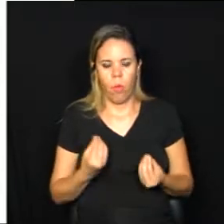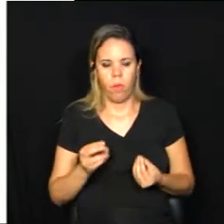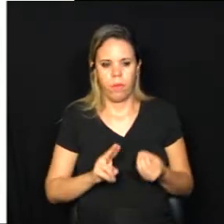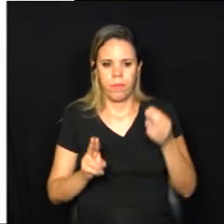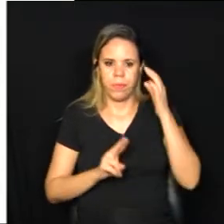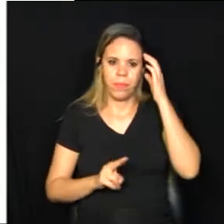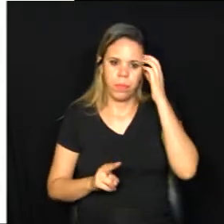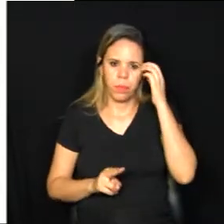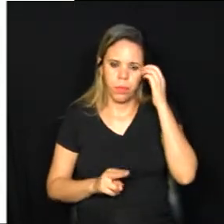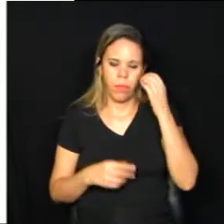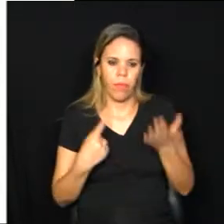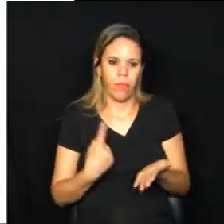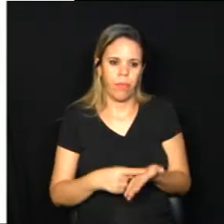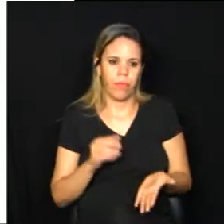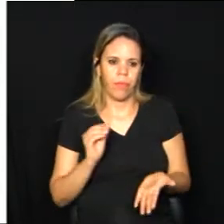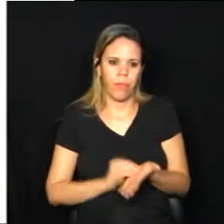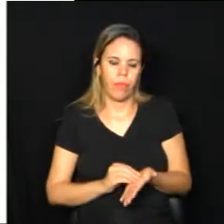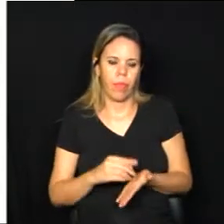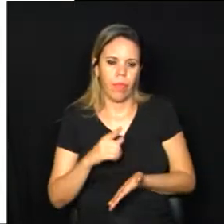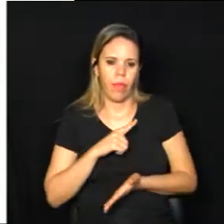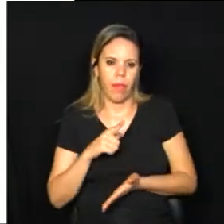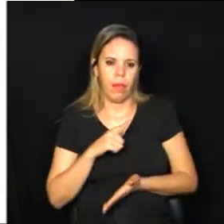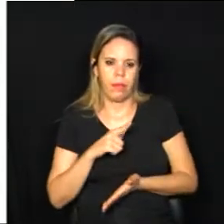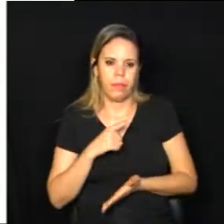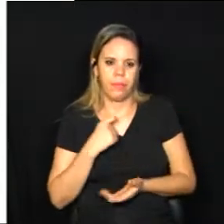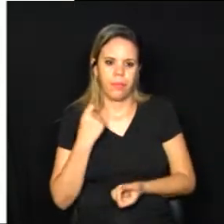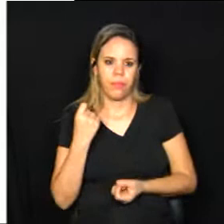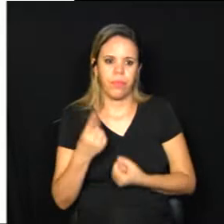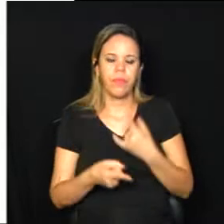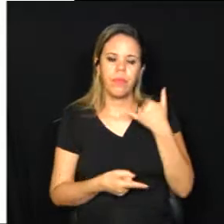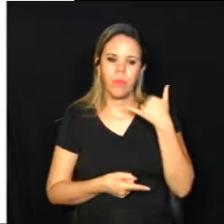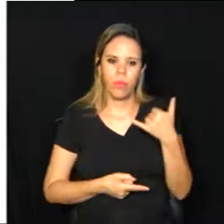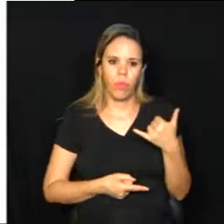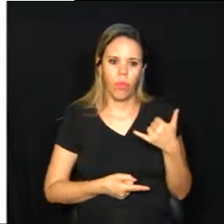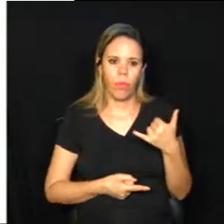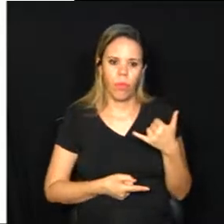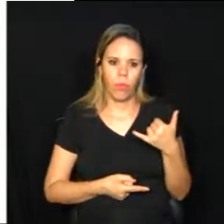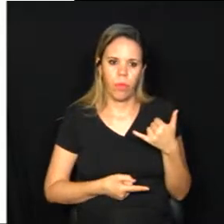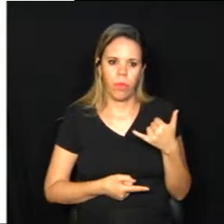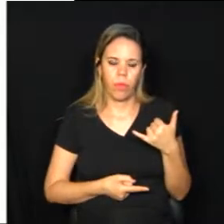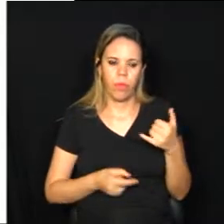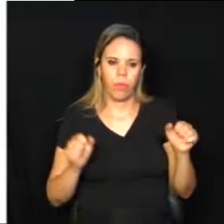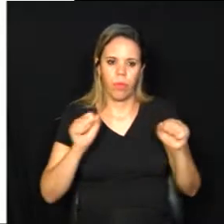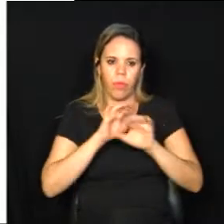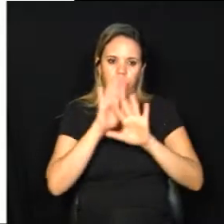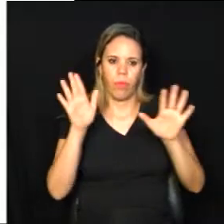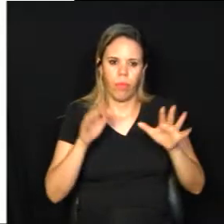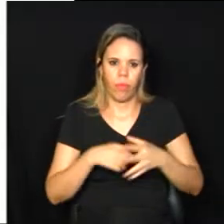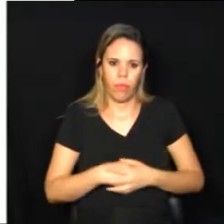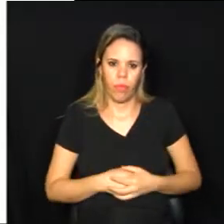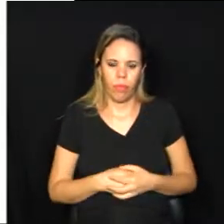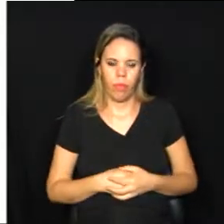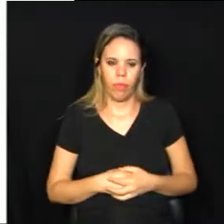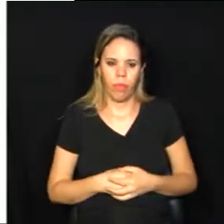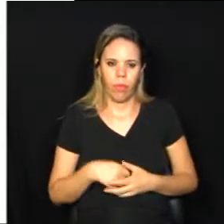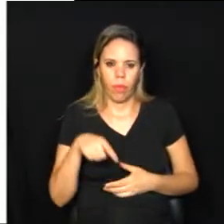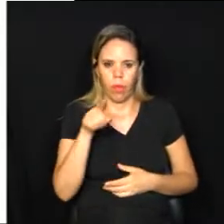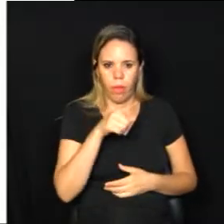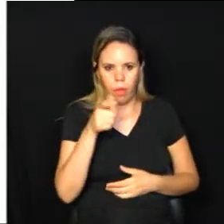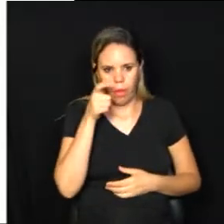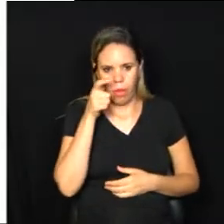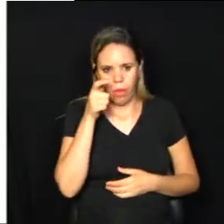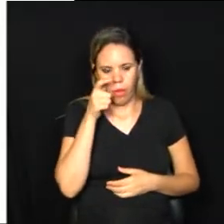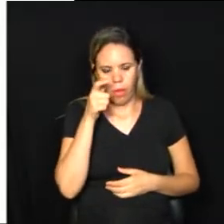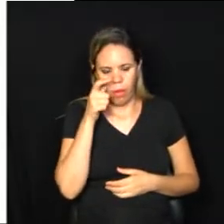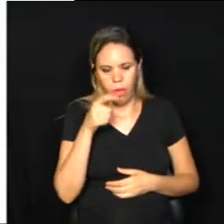como vai ser esse agendamento. E tem ainda alguns telefones para esclarecimentos. Você que está aí assistindo